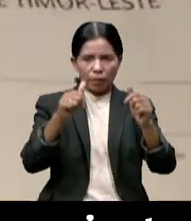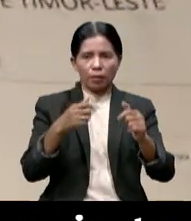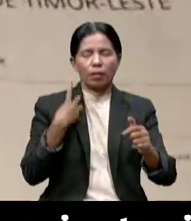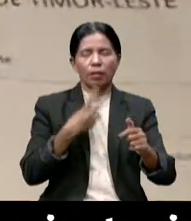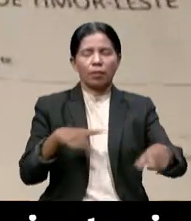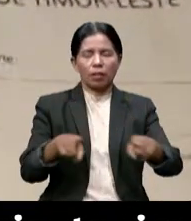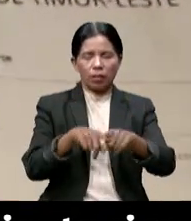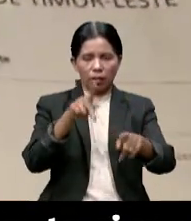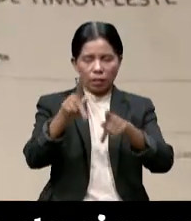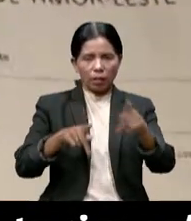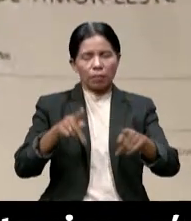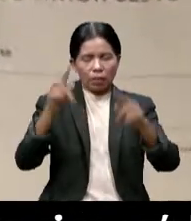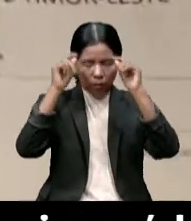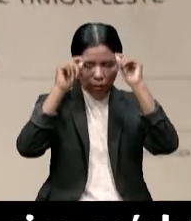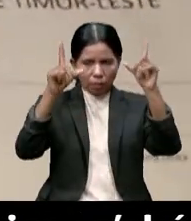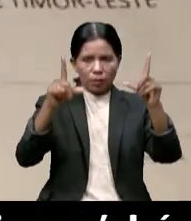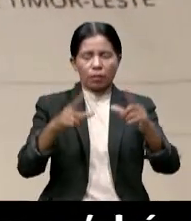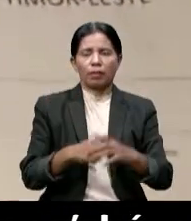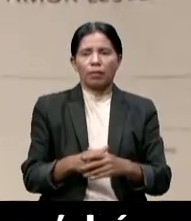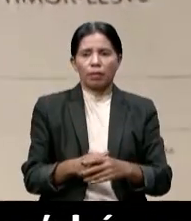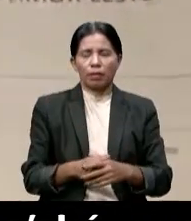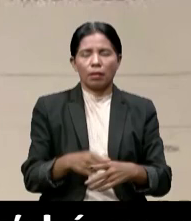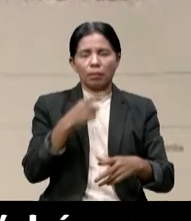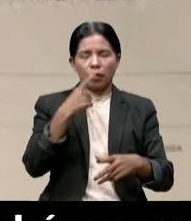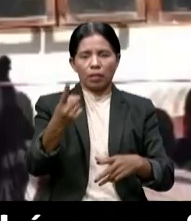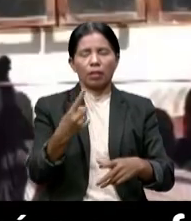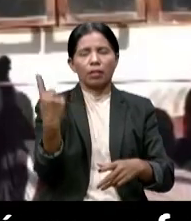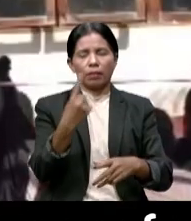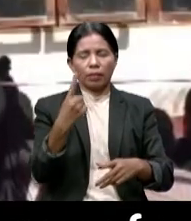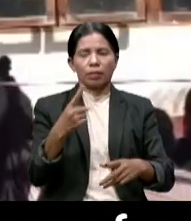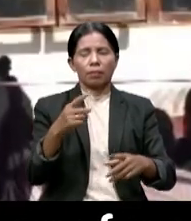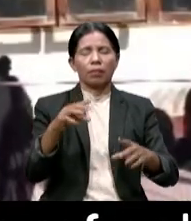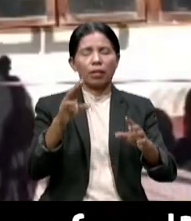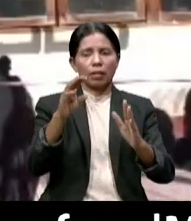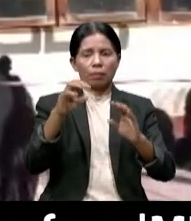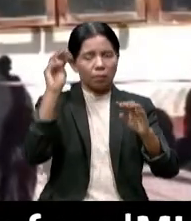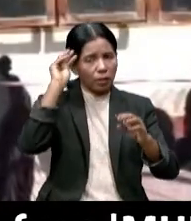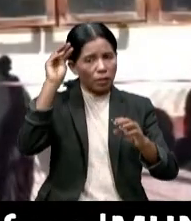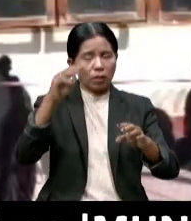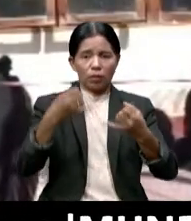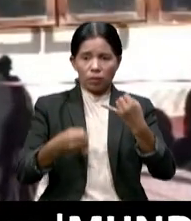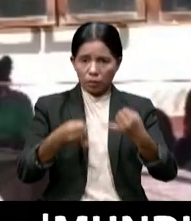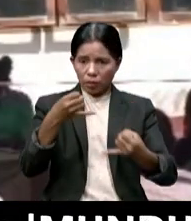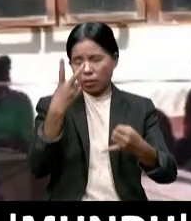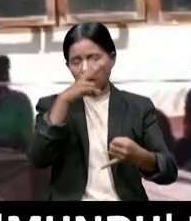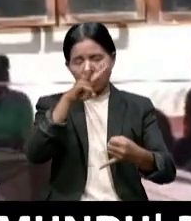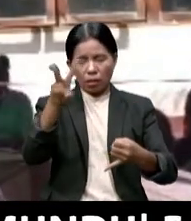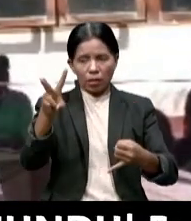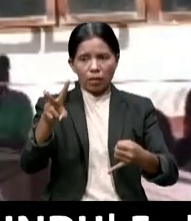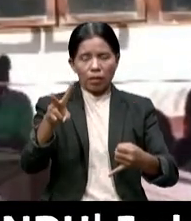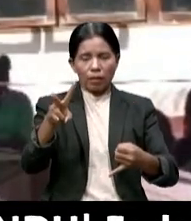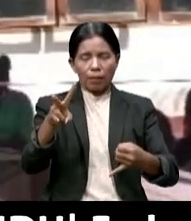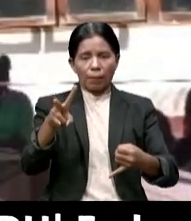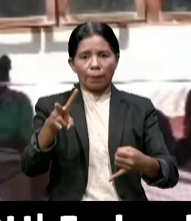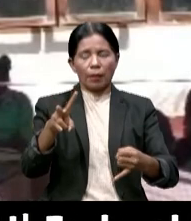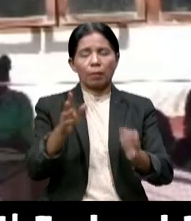muda sedia dalam, muda timoruan, sujera nak fatim ba iha, organ sira ni bemaka, are ba iha be urus be pasaporti